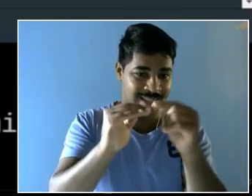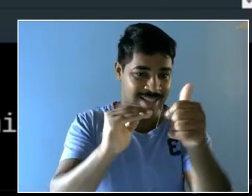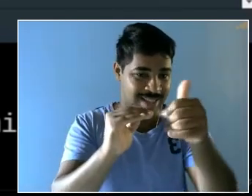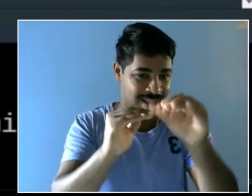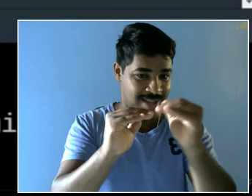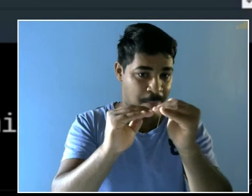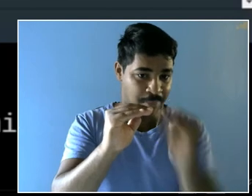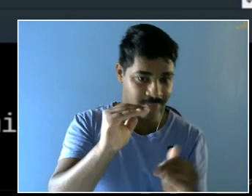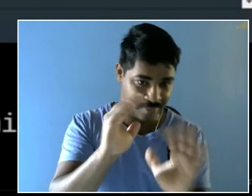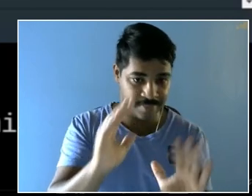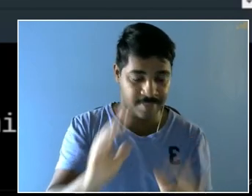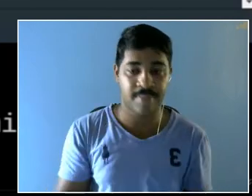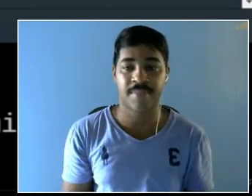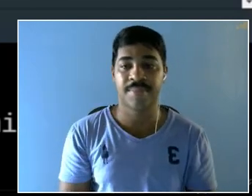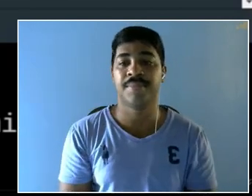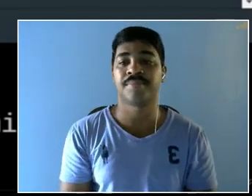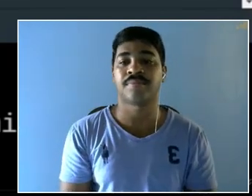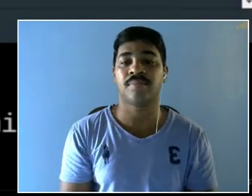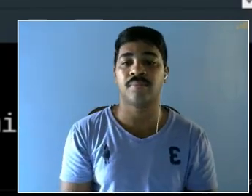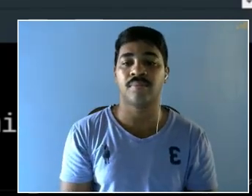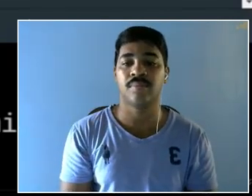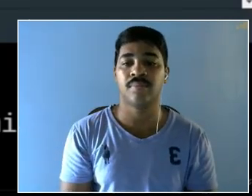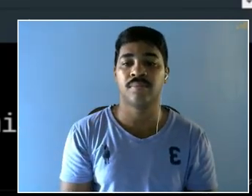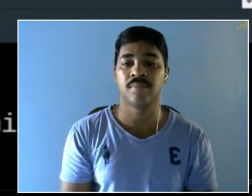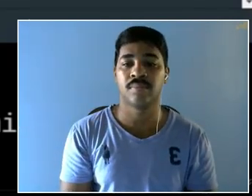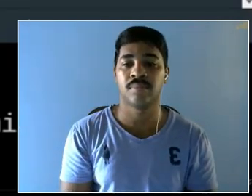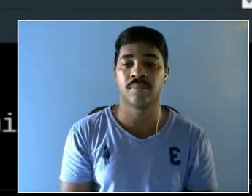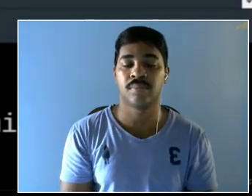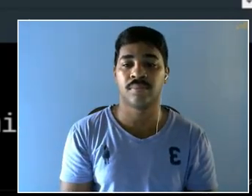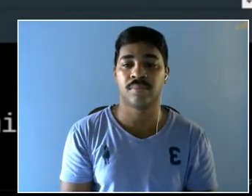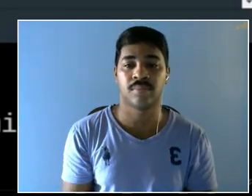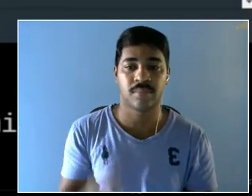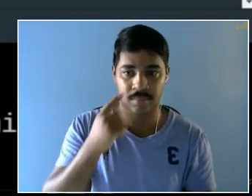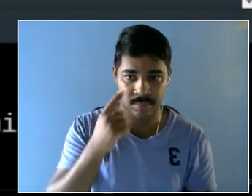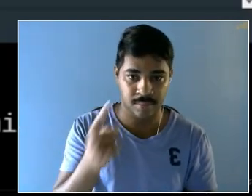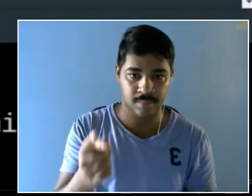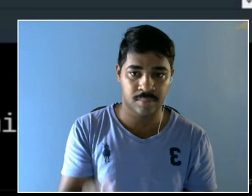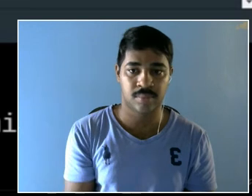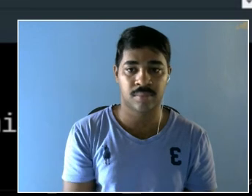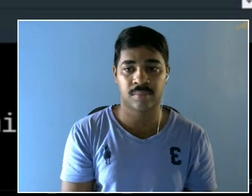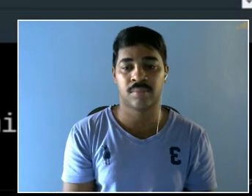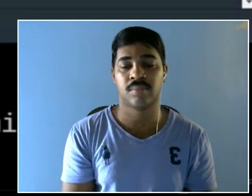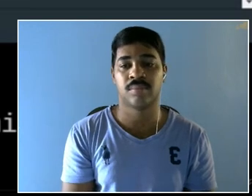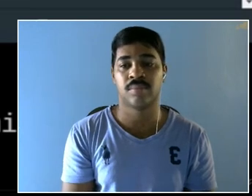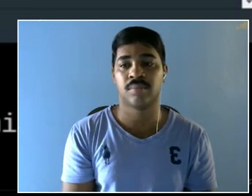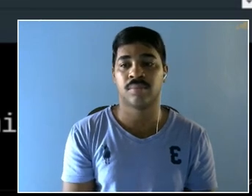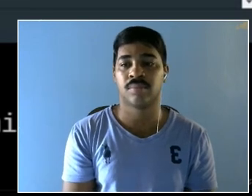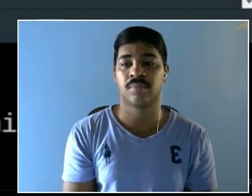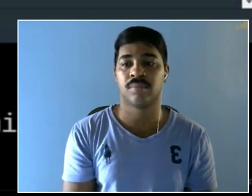1, eu faço o teste receber. Teste mais 1. Professor, o que é isso? Vamos